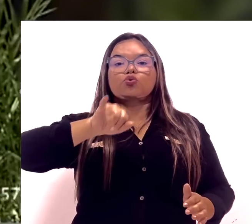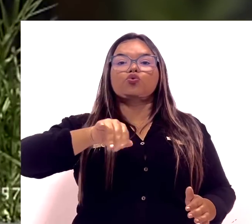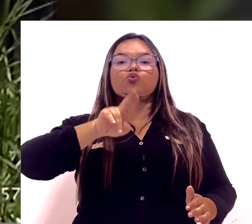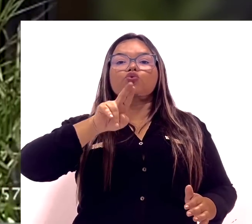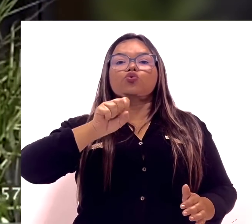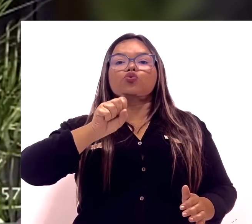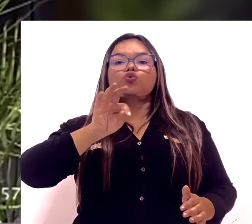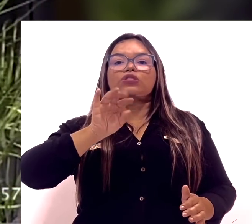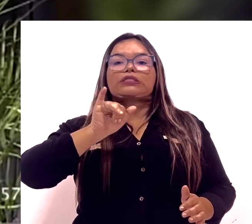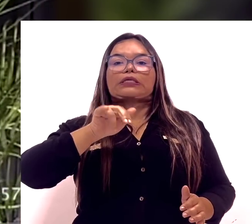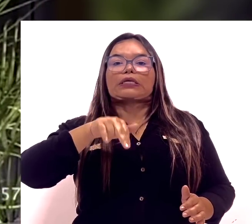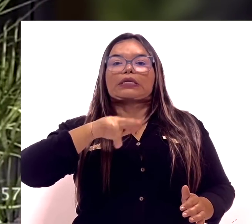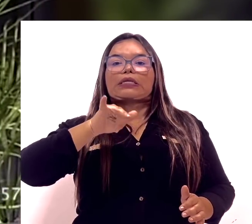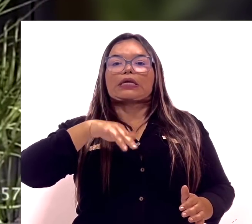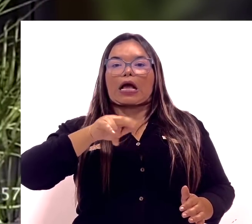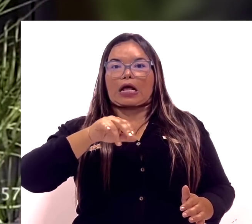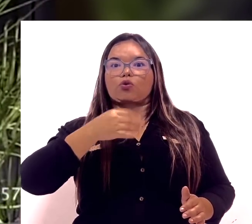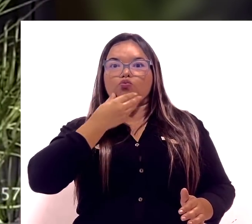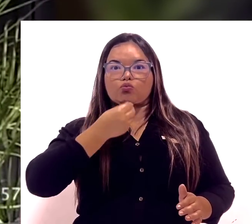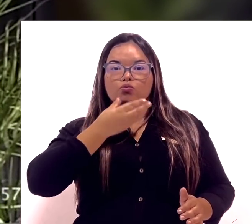o corretor dos hereges